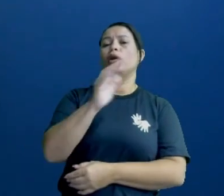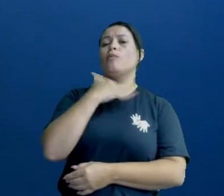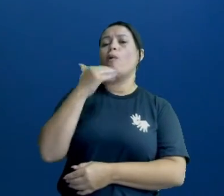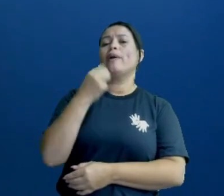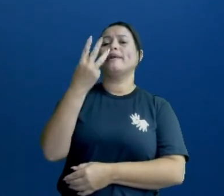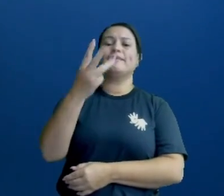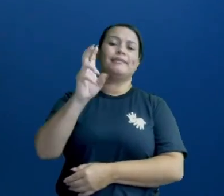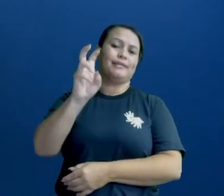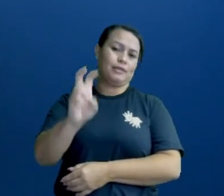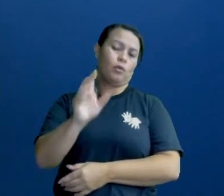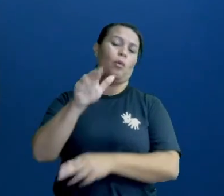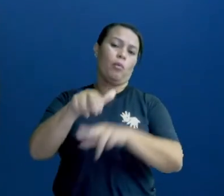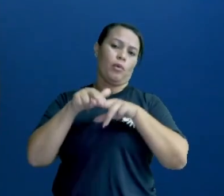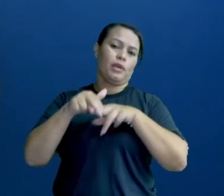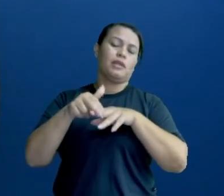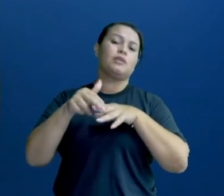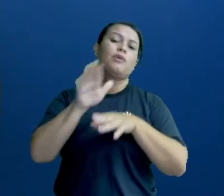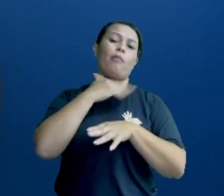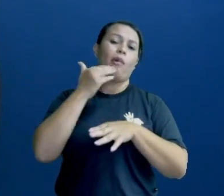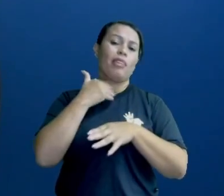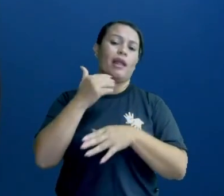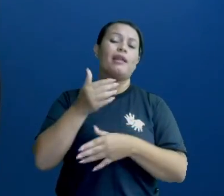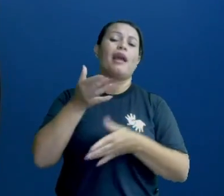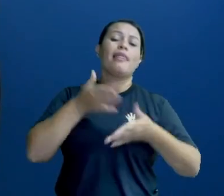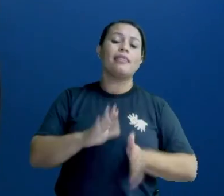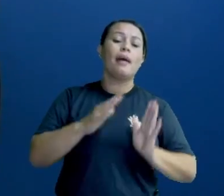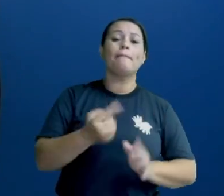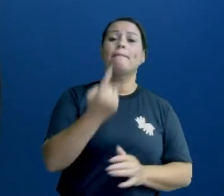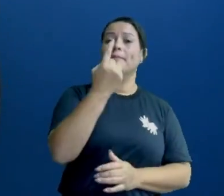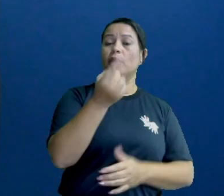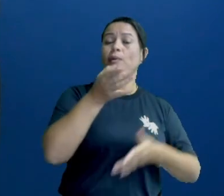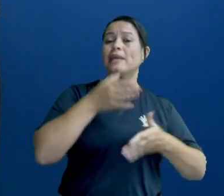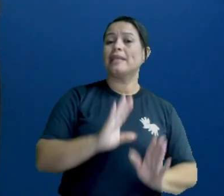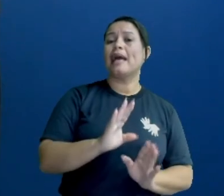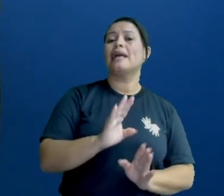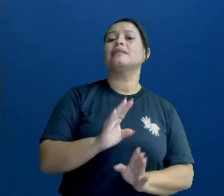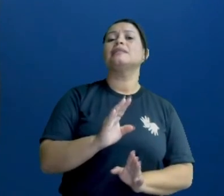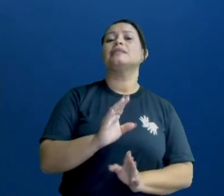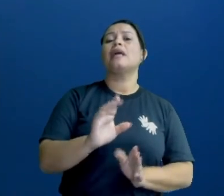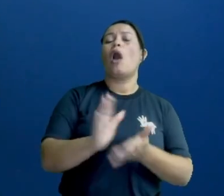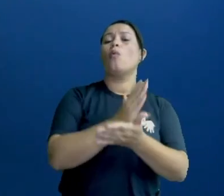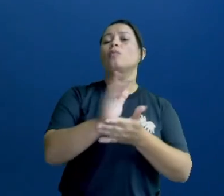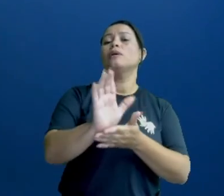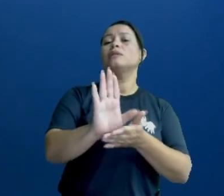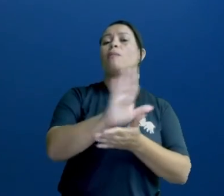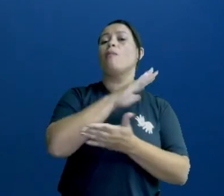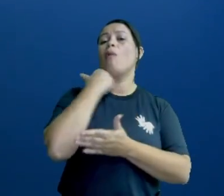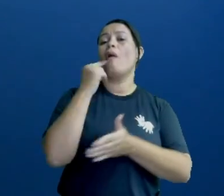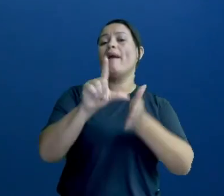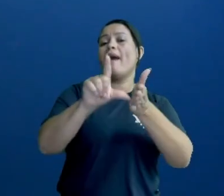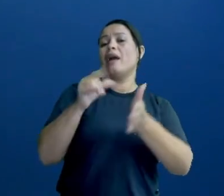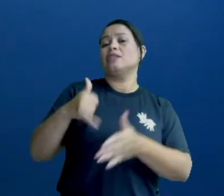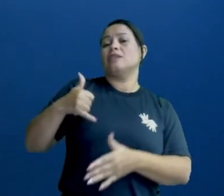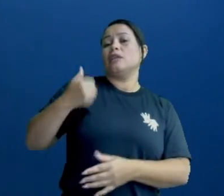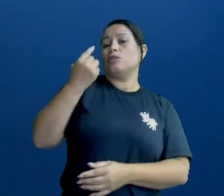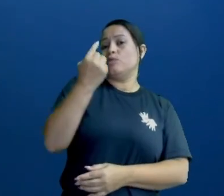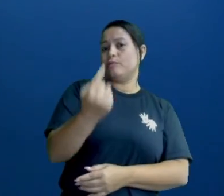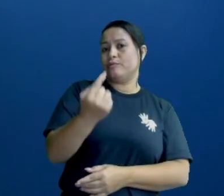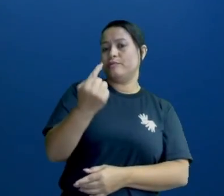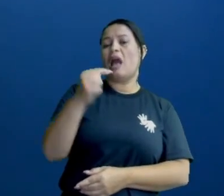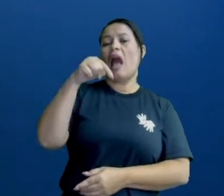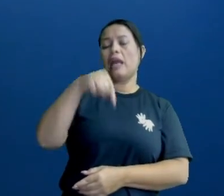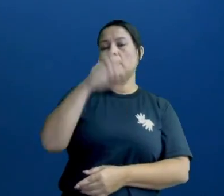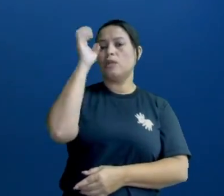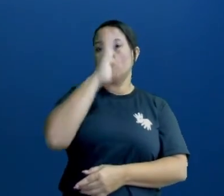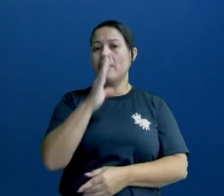seria a mortalidade infantil. Para cada 1.000 crianças que nascem, quantas morrem antes de completar 1 ano? No caso de 2001, no